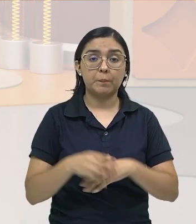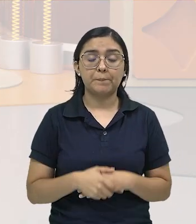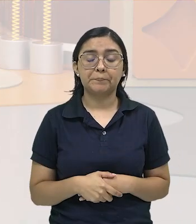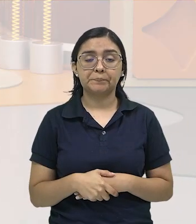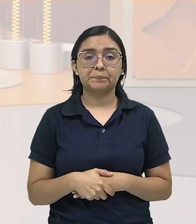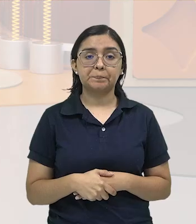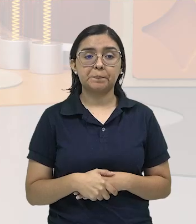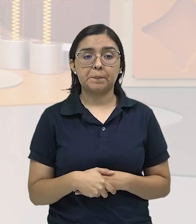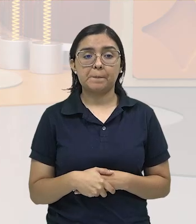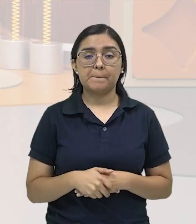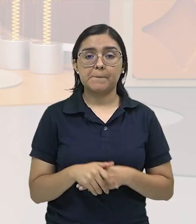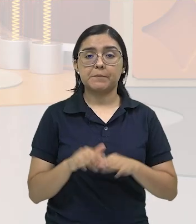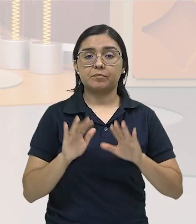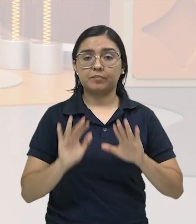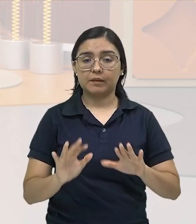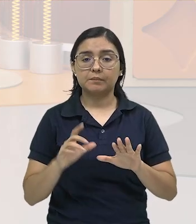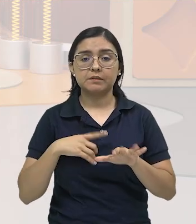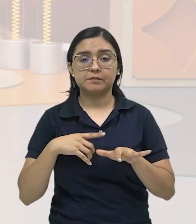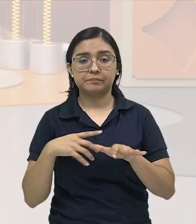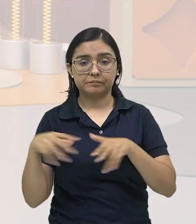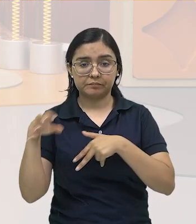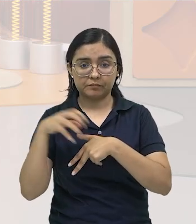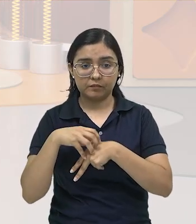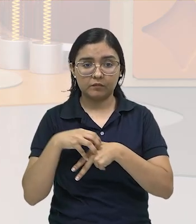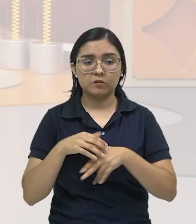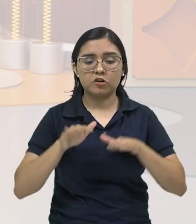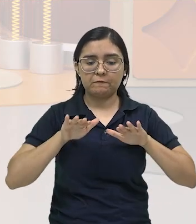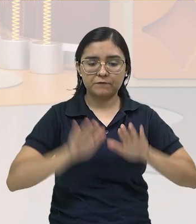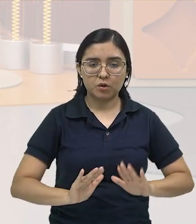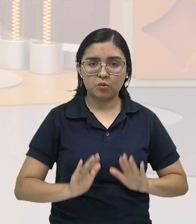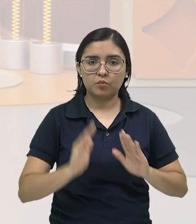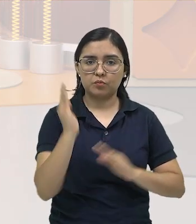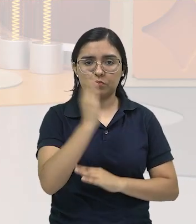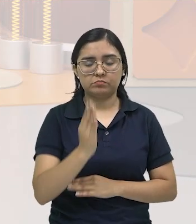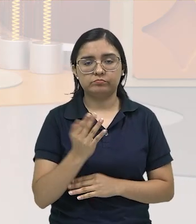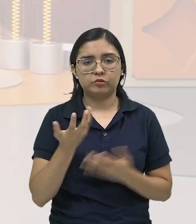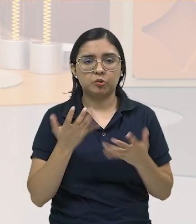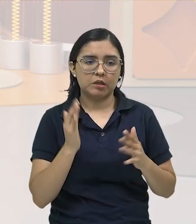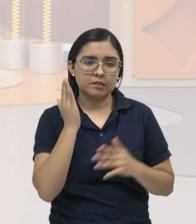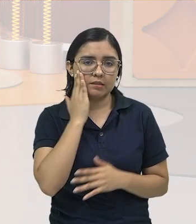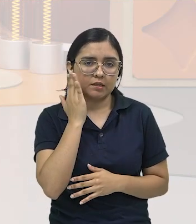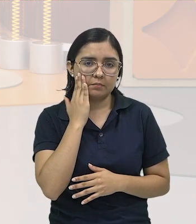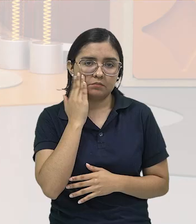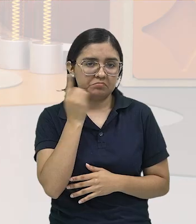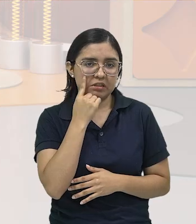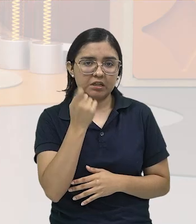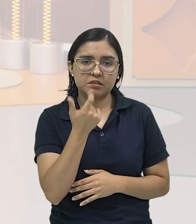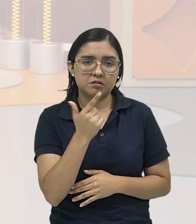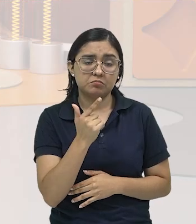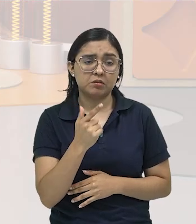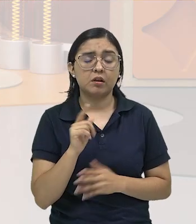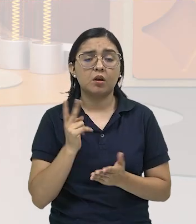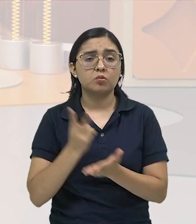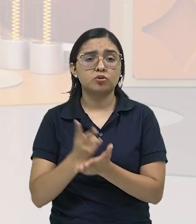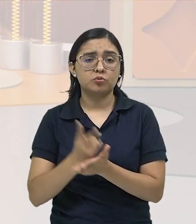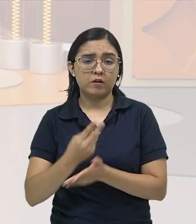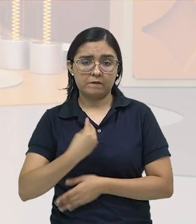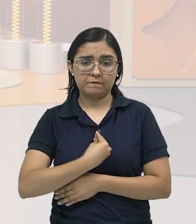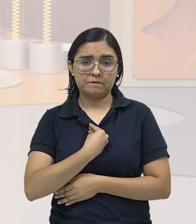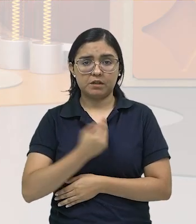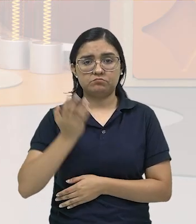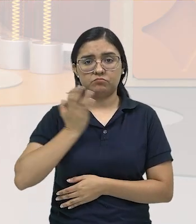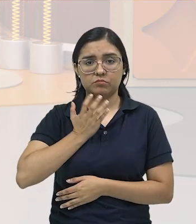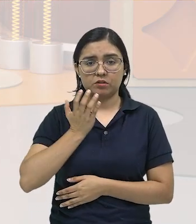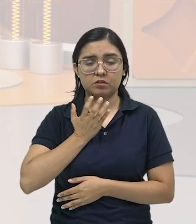correndo, mas a coroa, uma vez que se estabeleceu no Brasil, não quer saber disso, ela quer continuar vivendo no seu luxo,